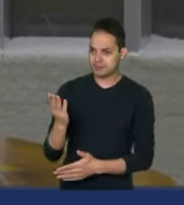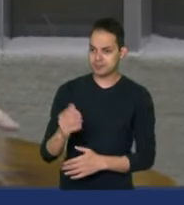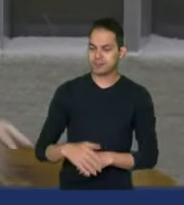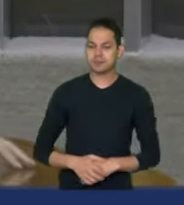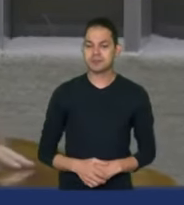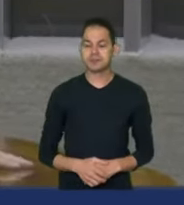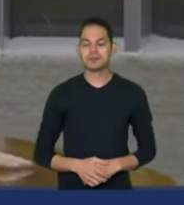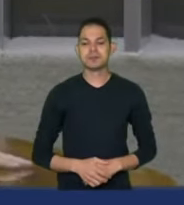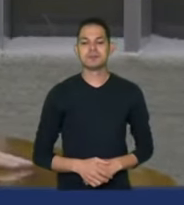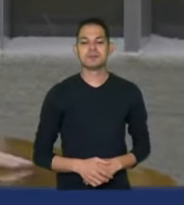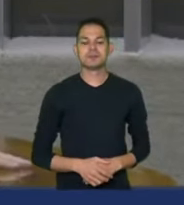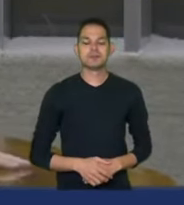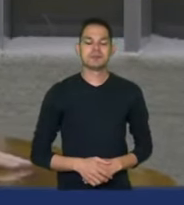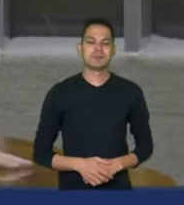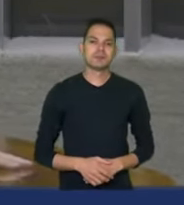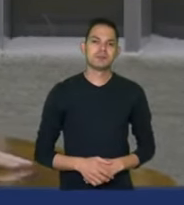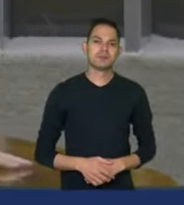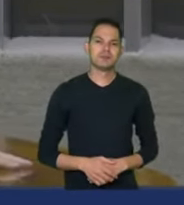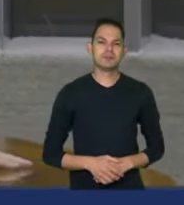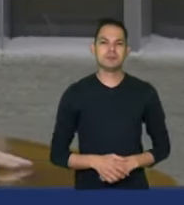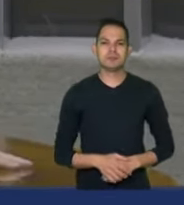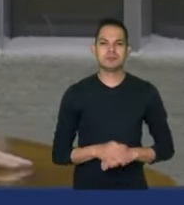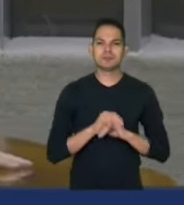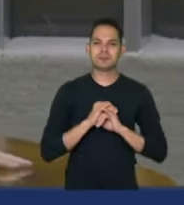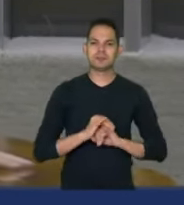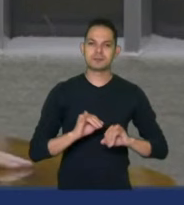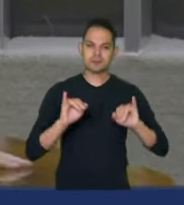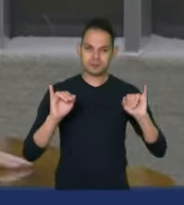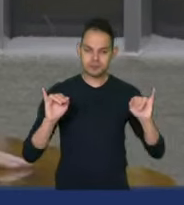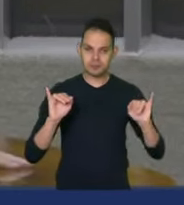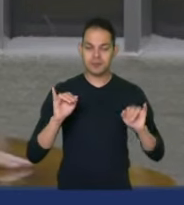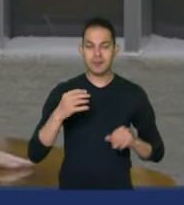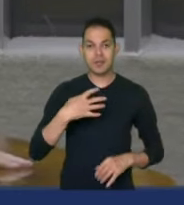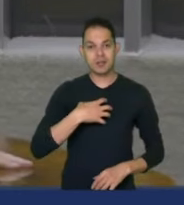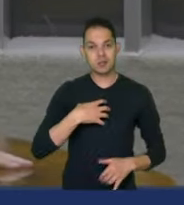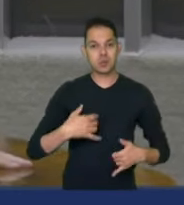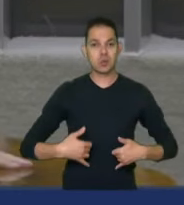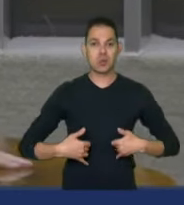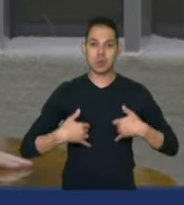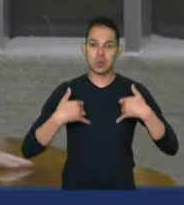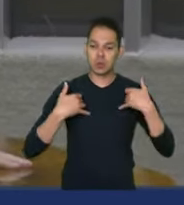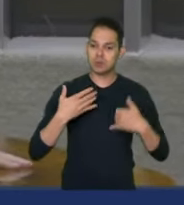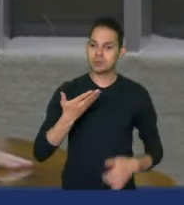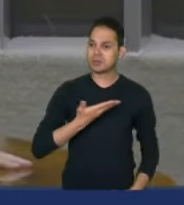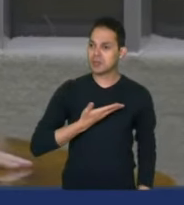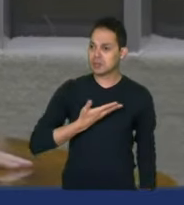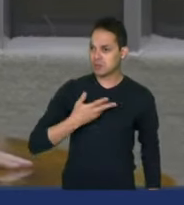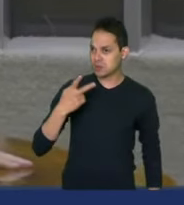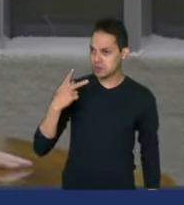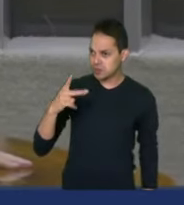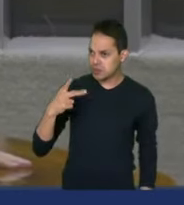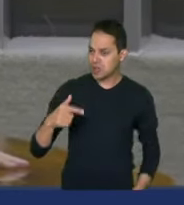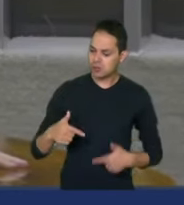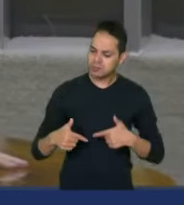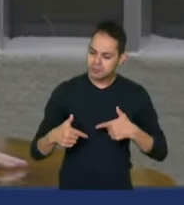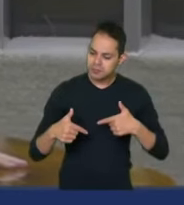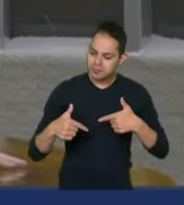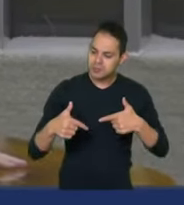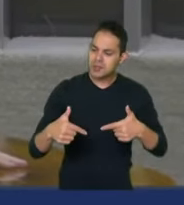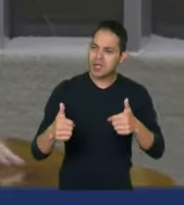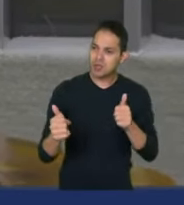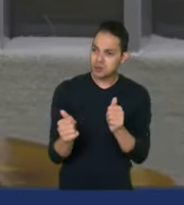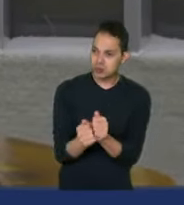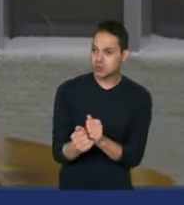publicamente declaro que me sinto orgulhoso de ser seu amigo, de militar politicamente com Vossa